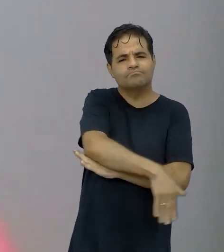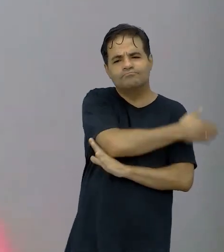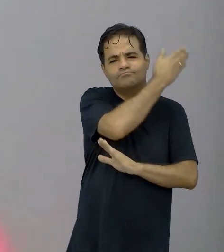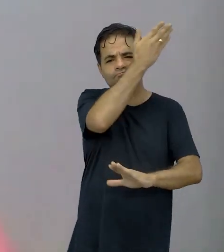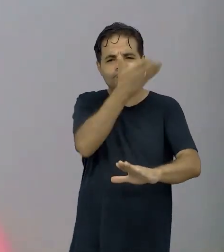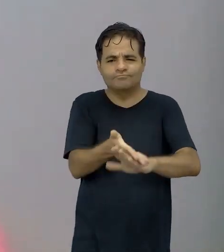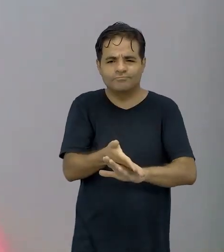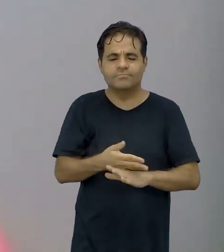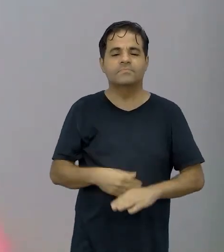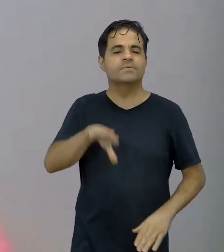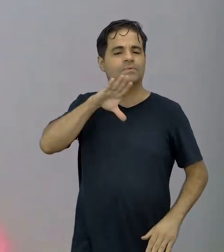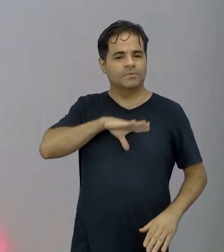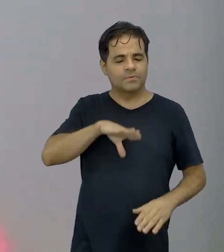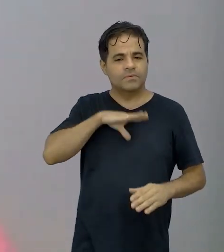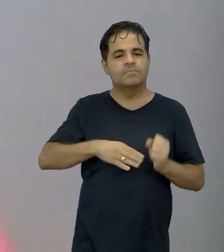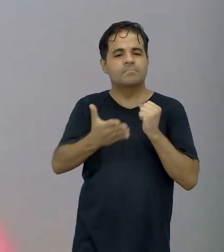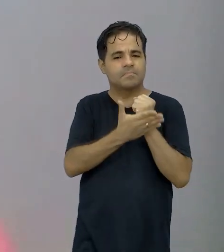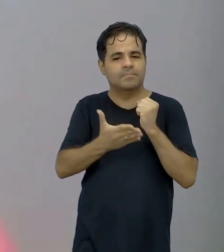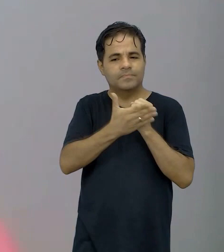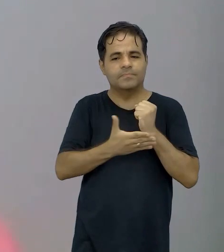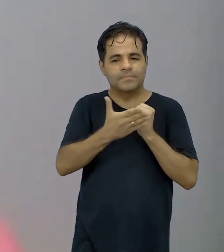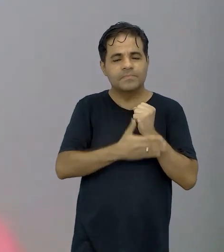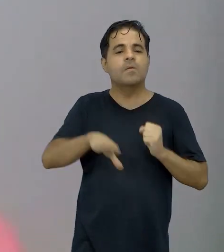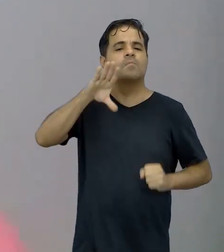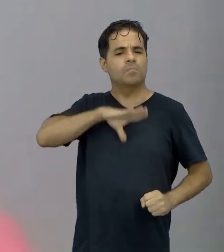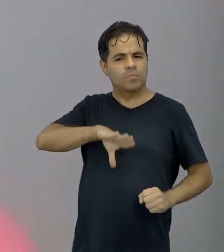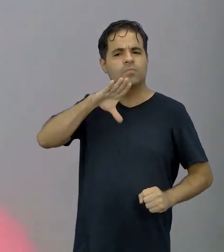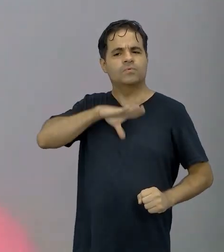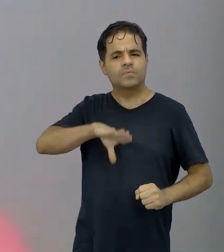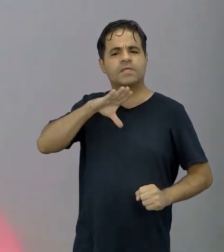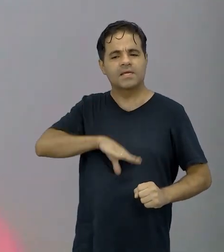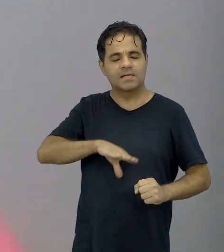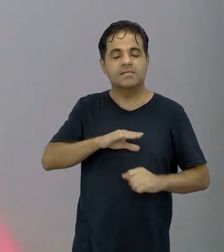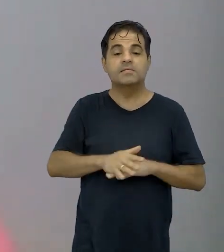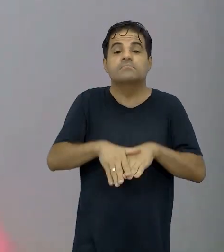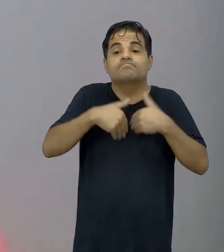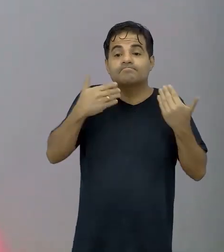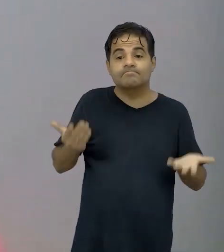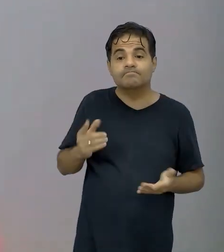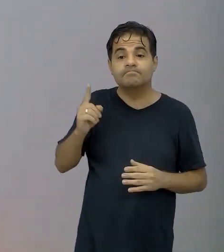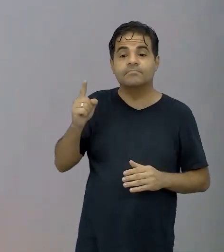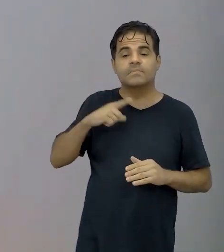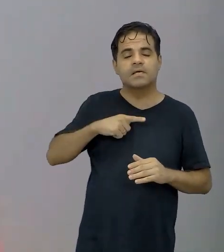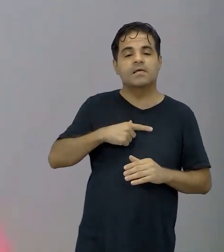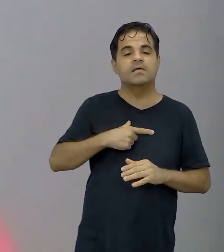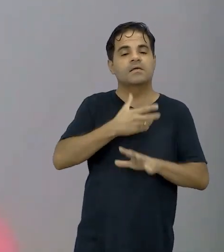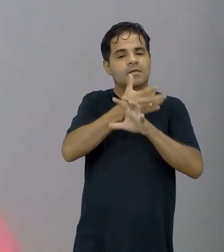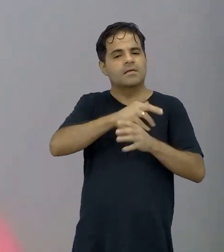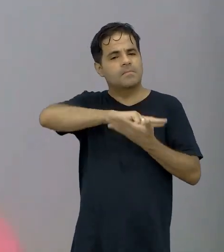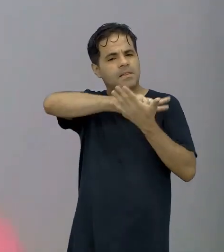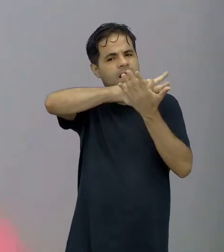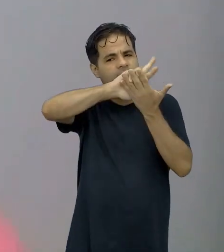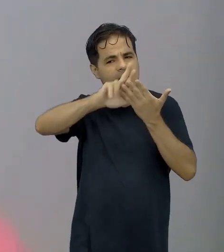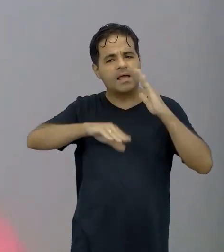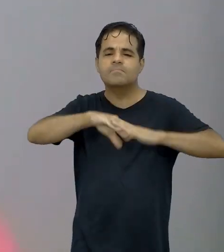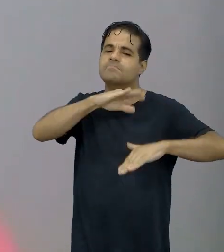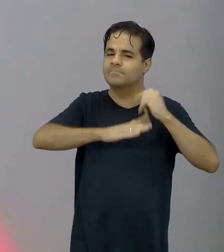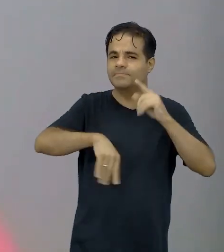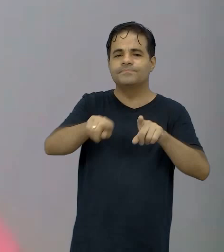com a língua base, né, língua portuguesa, e tenho matérias diversificadas